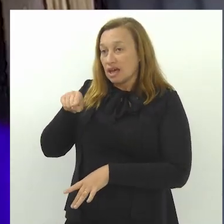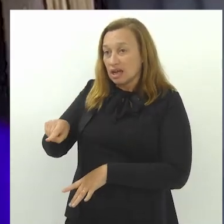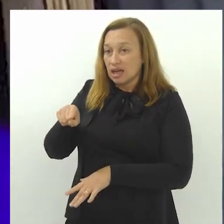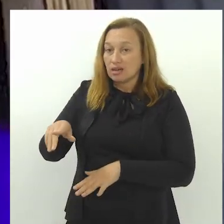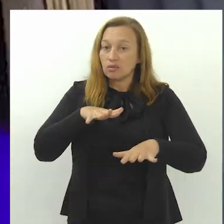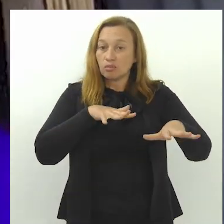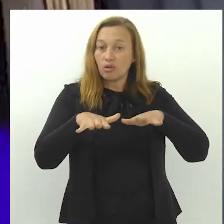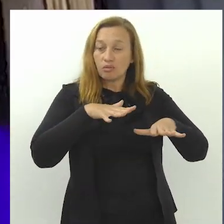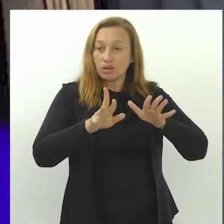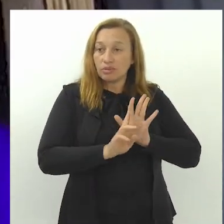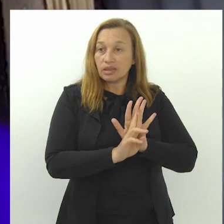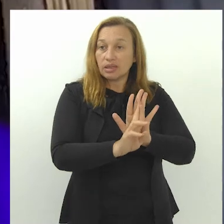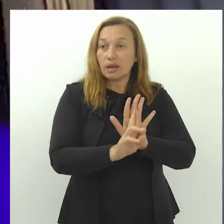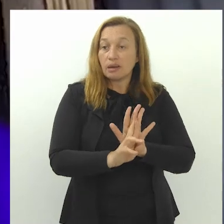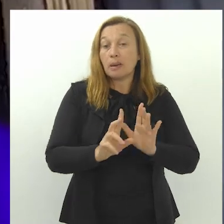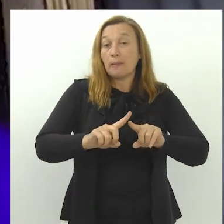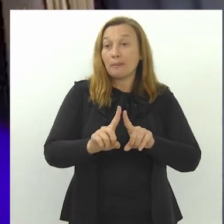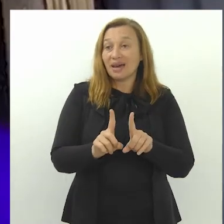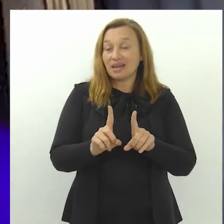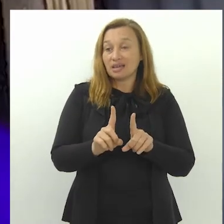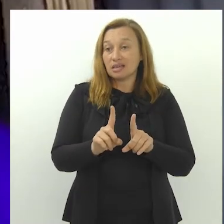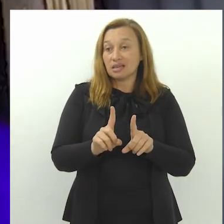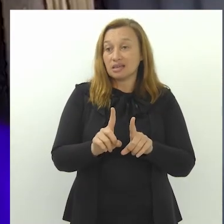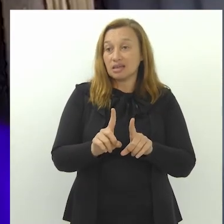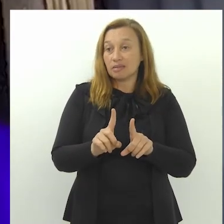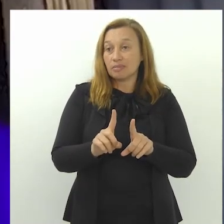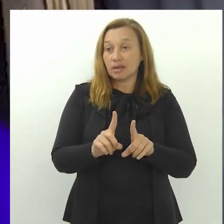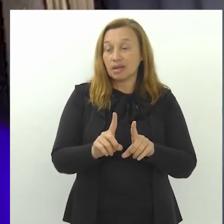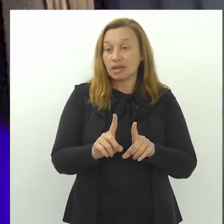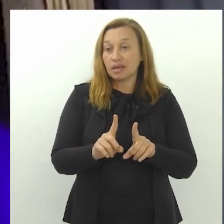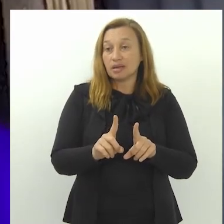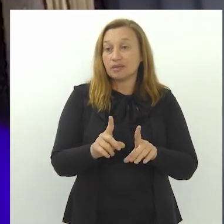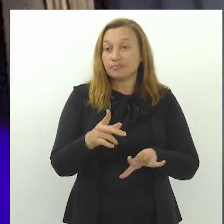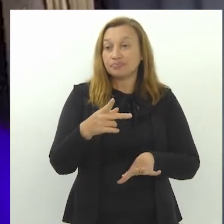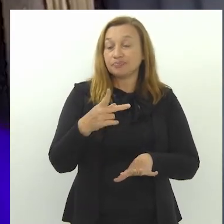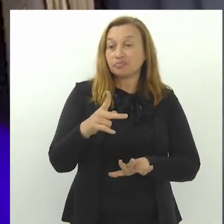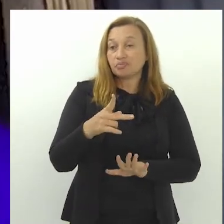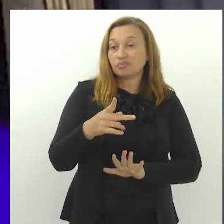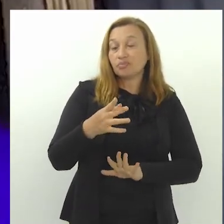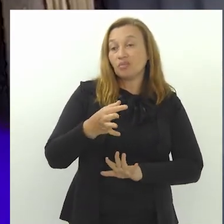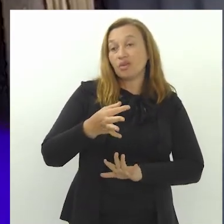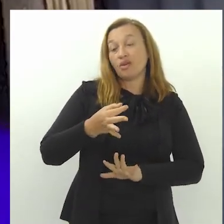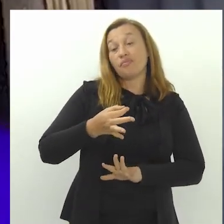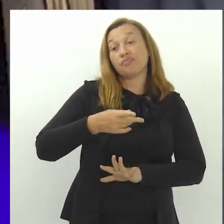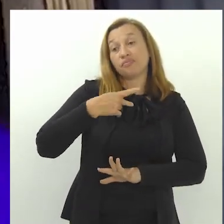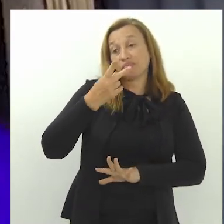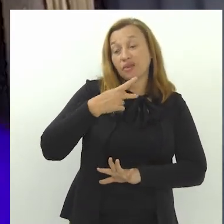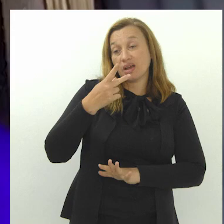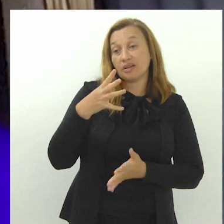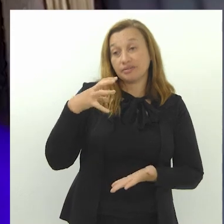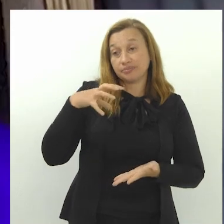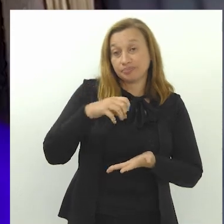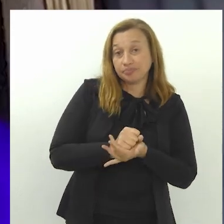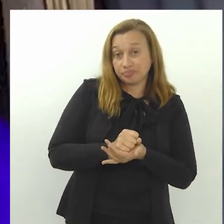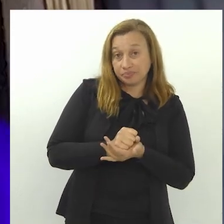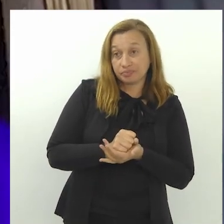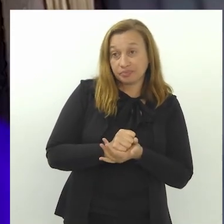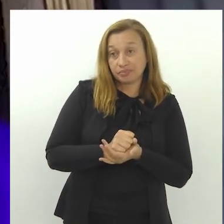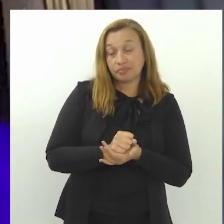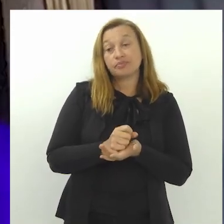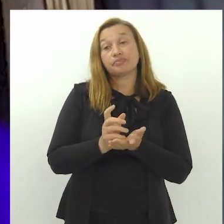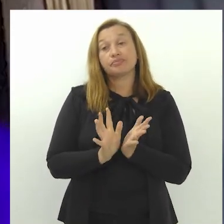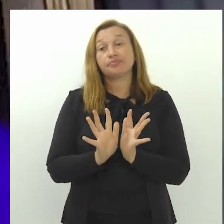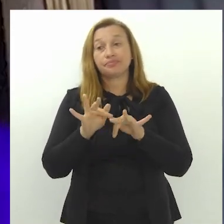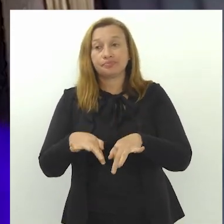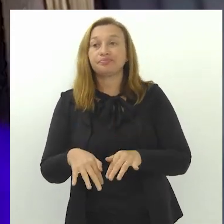presentes, os movimentos estão ali representados, mas nem sempre as suas contribuições ficam registradas e compõem